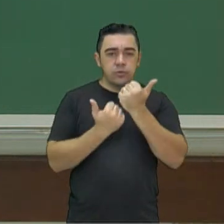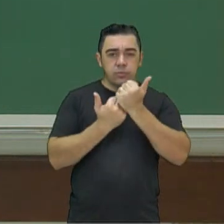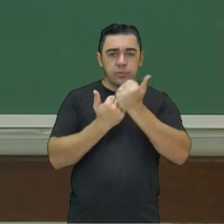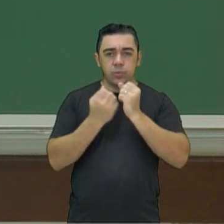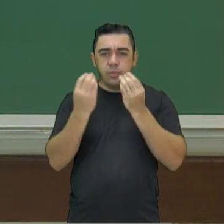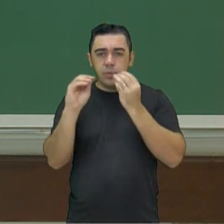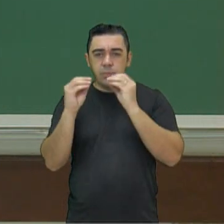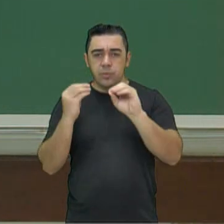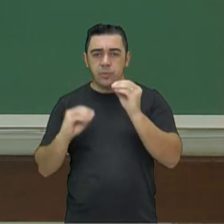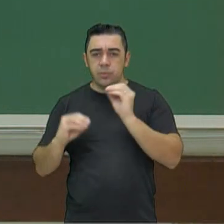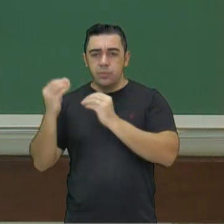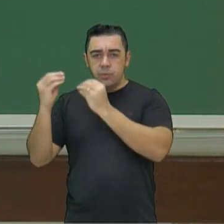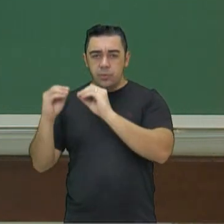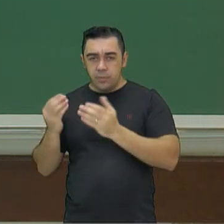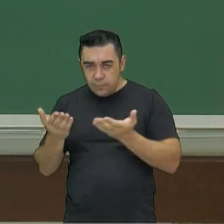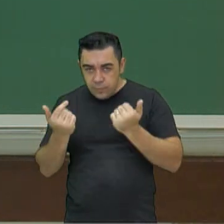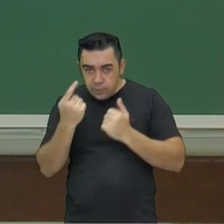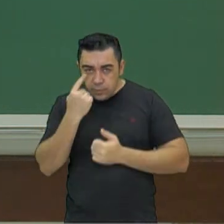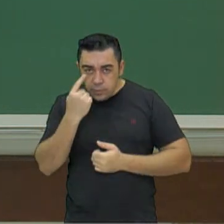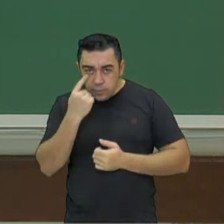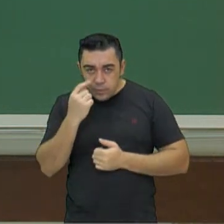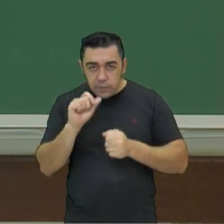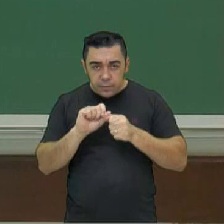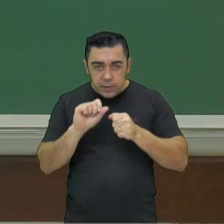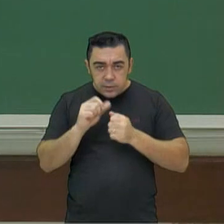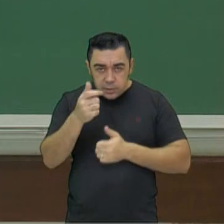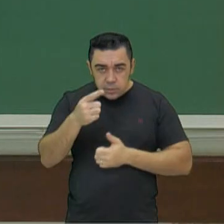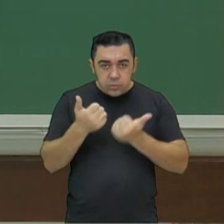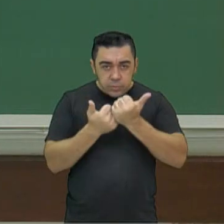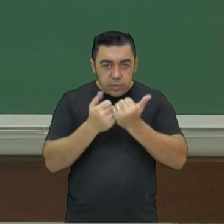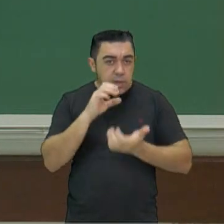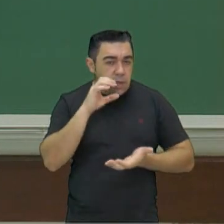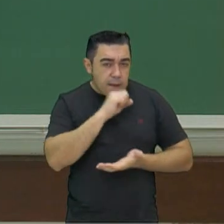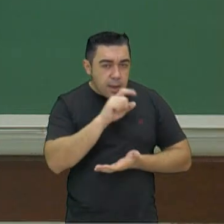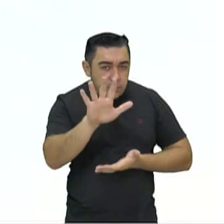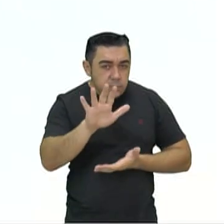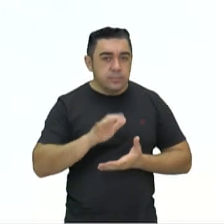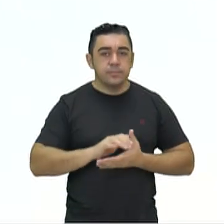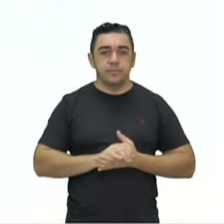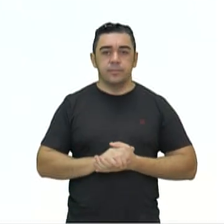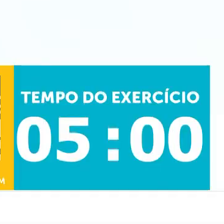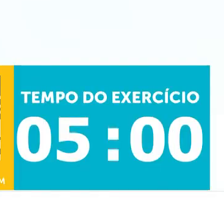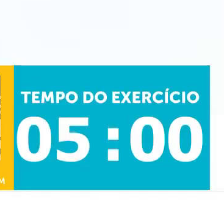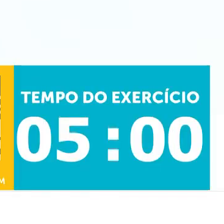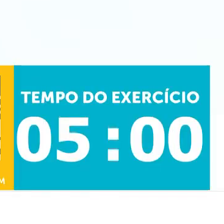esses dados. Vamos ver todo mundo substituindo em casa bem rapidinho, a gente já volta.